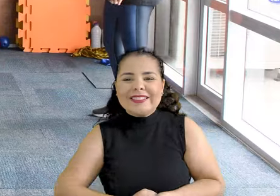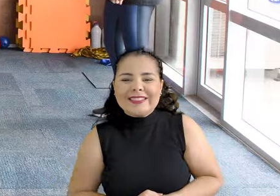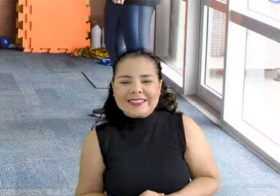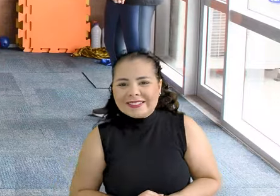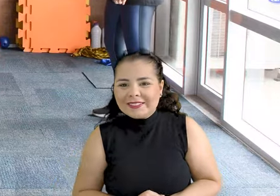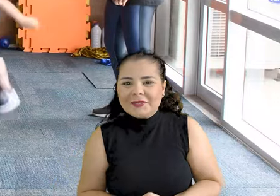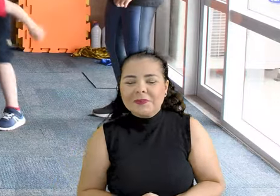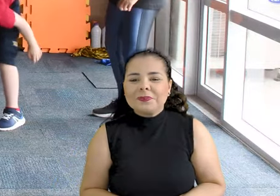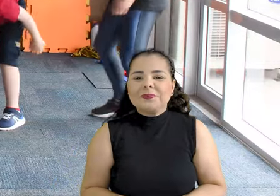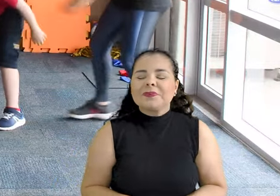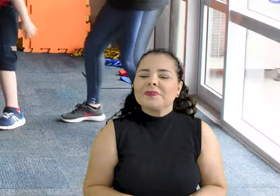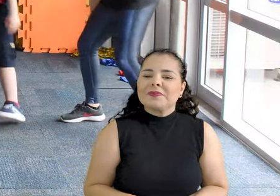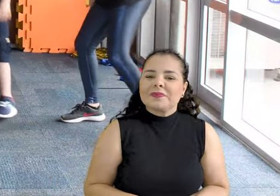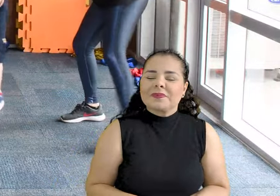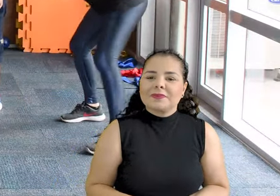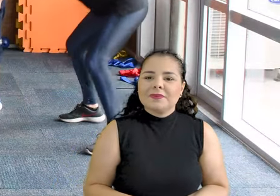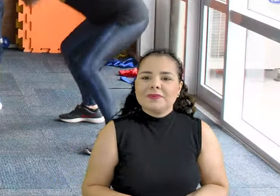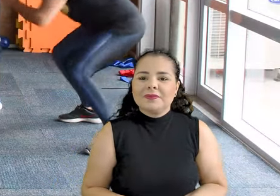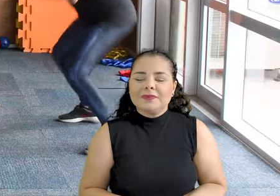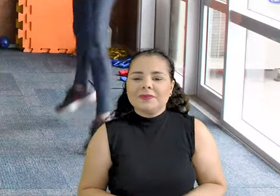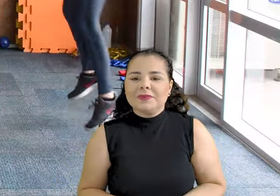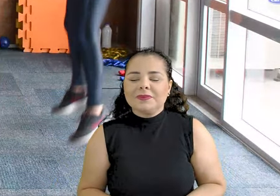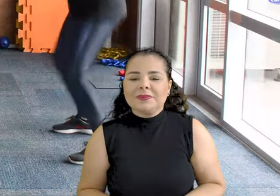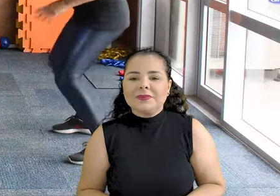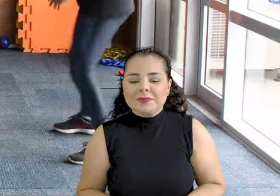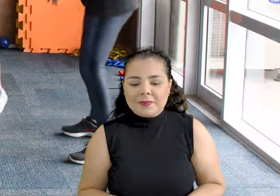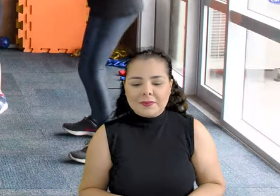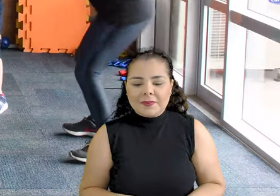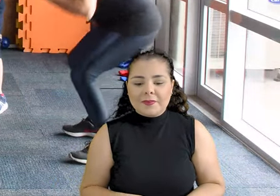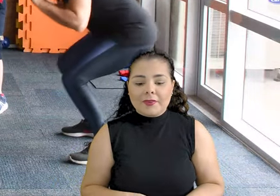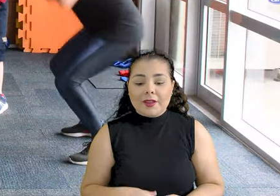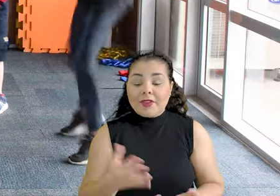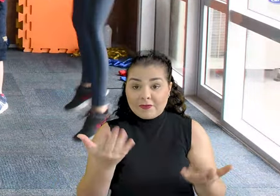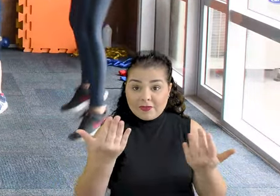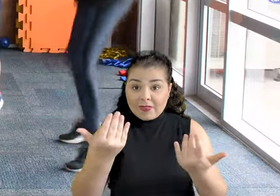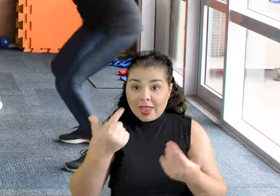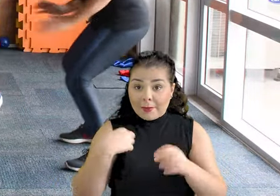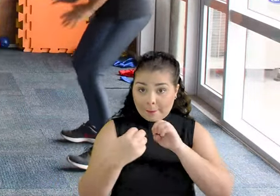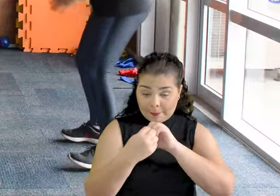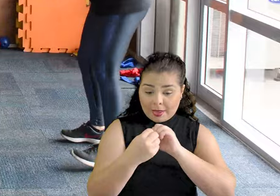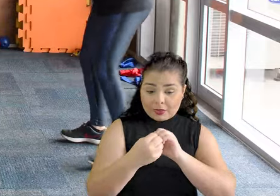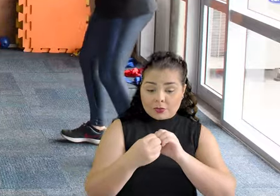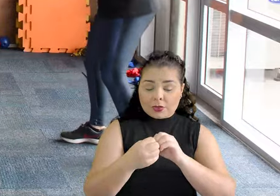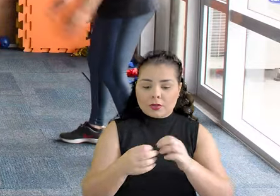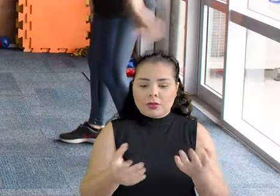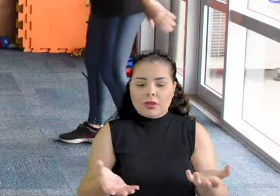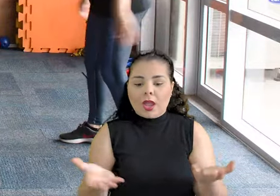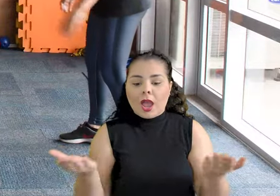Isso, de novo. Vai, vai, vai. Boa. Um pulinho agora assim, com os dois pés. Com os dois pés.